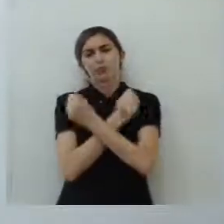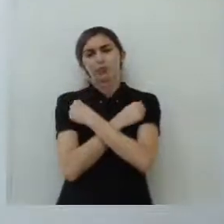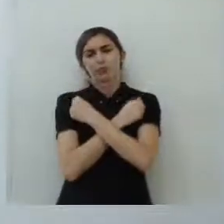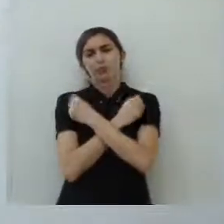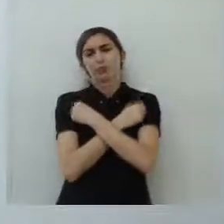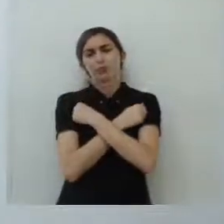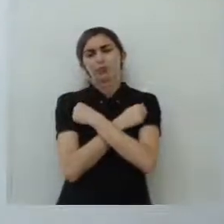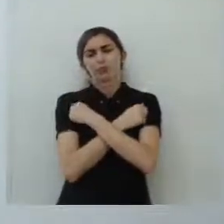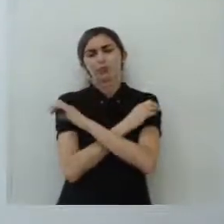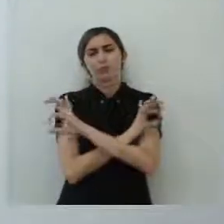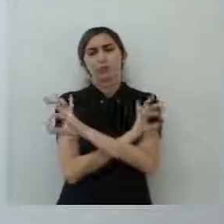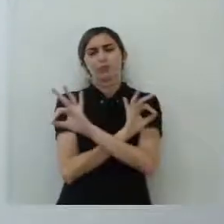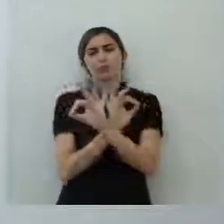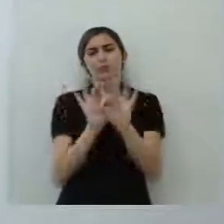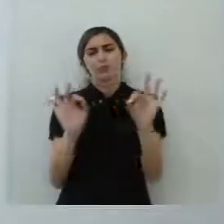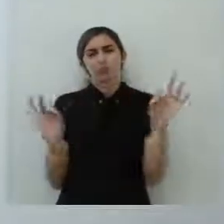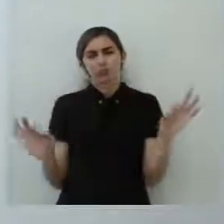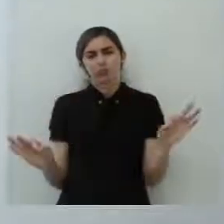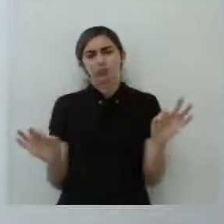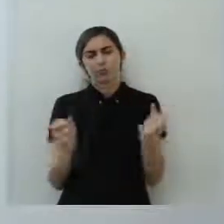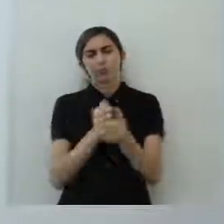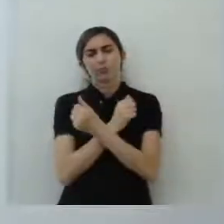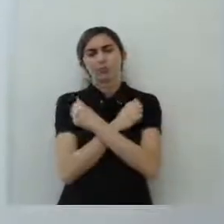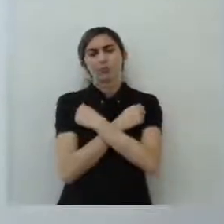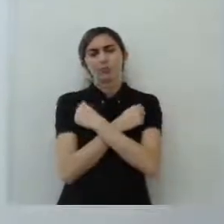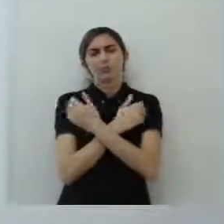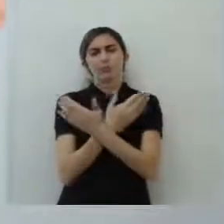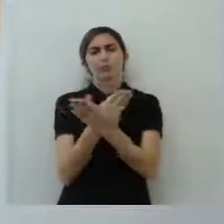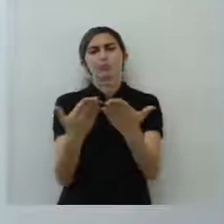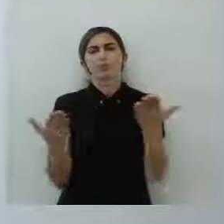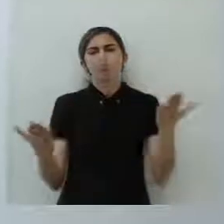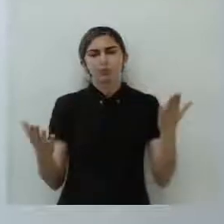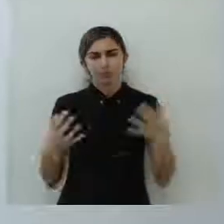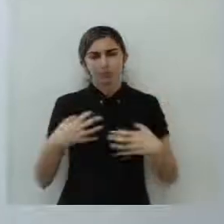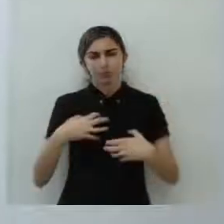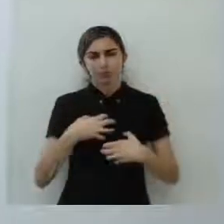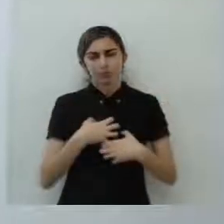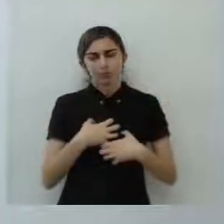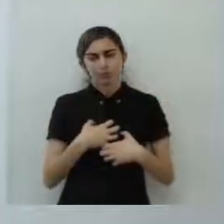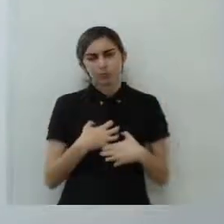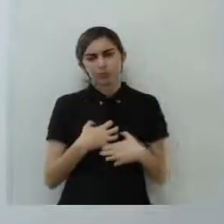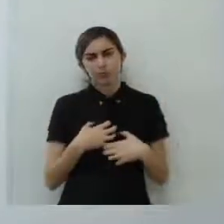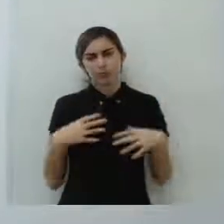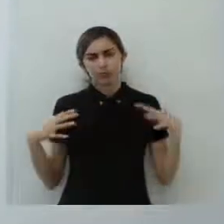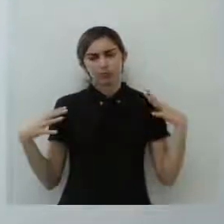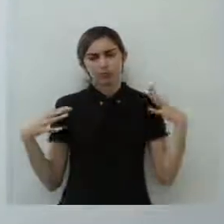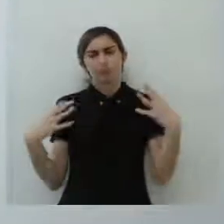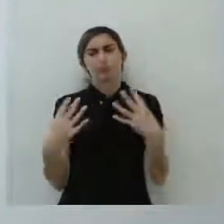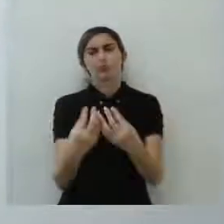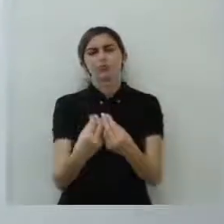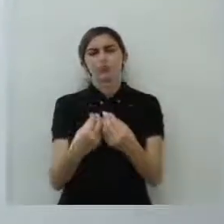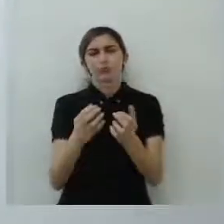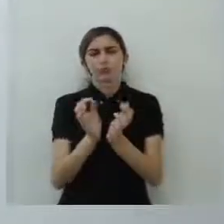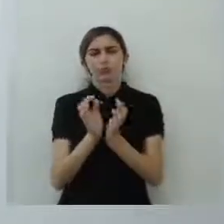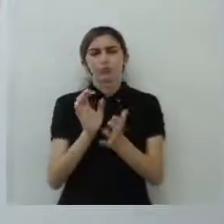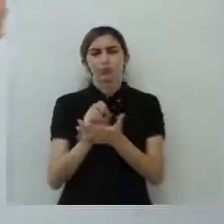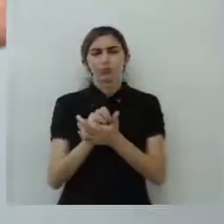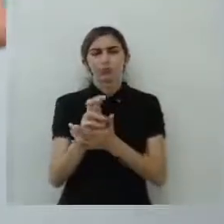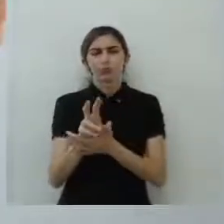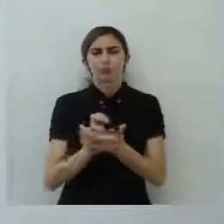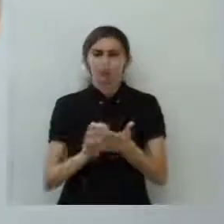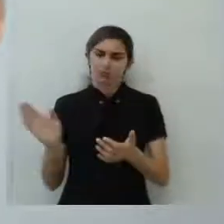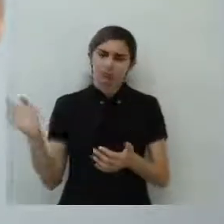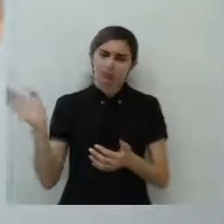entorno maravilhoso. Um abraço para todos vocês, sintam-se abraçados por toda a equipe aqui do Educa PE. E